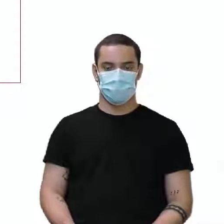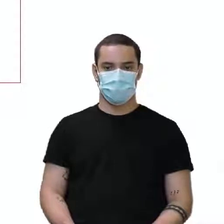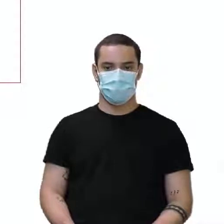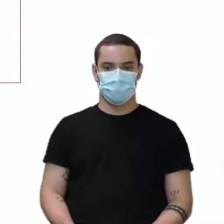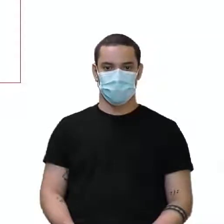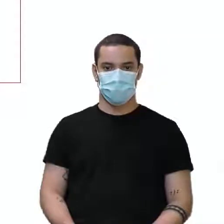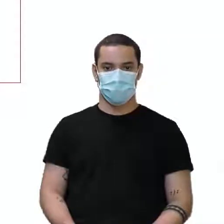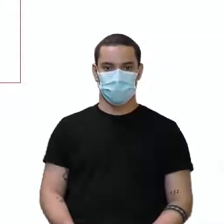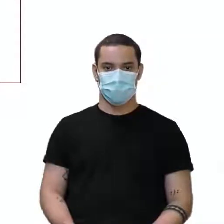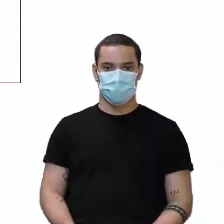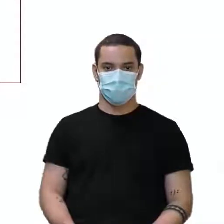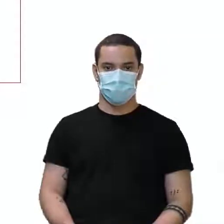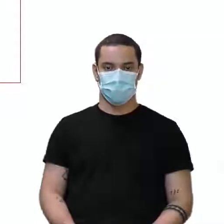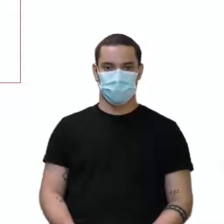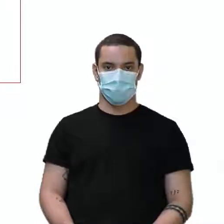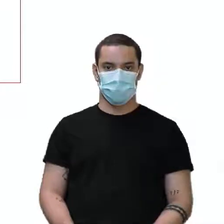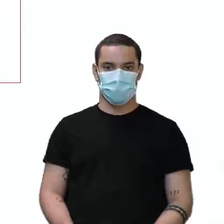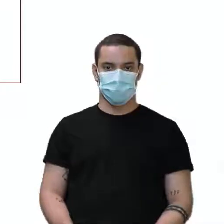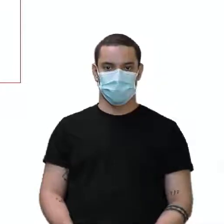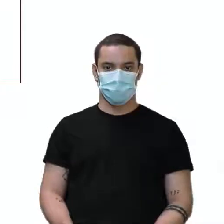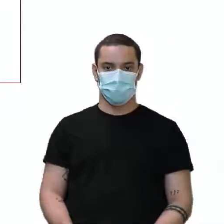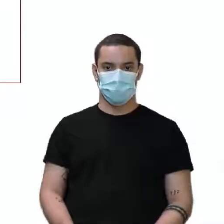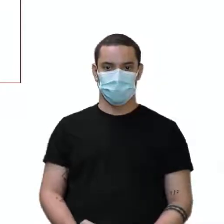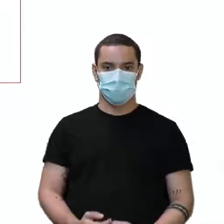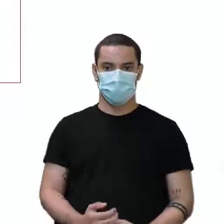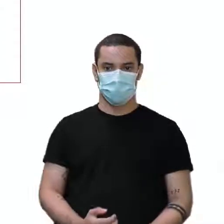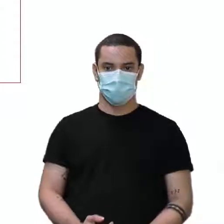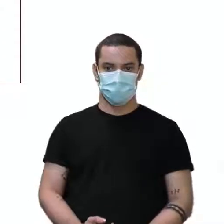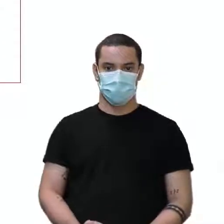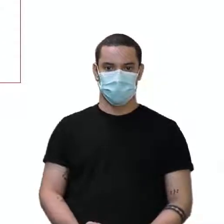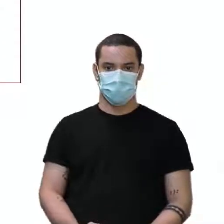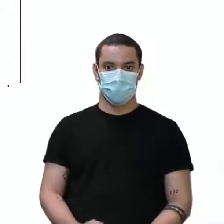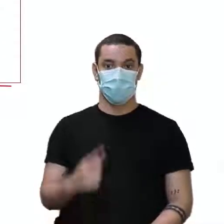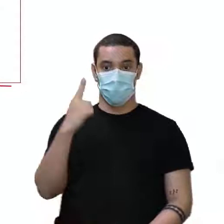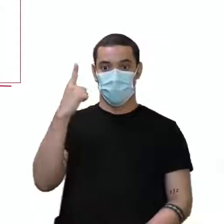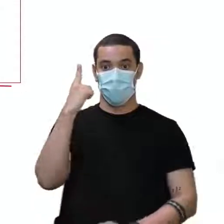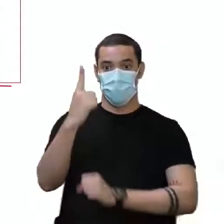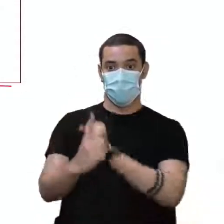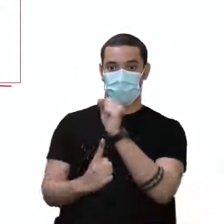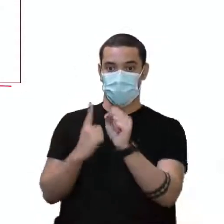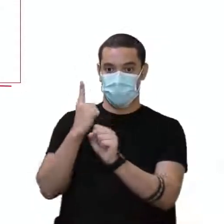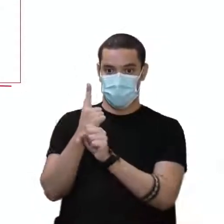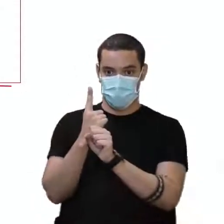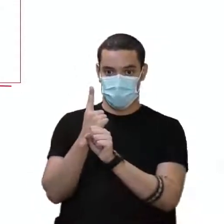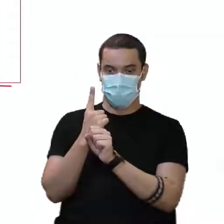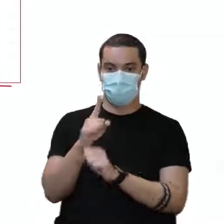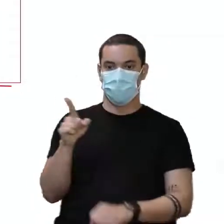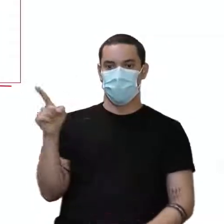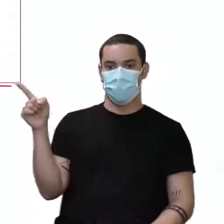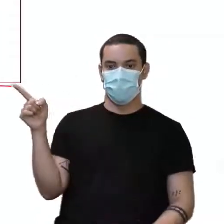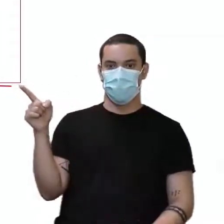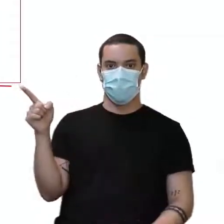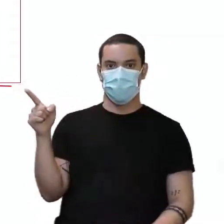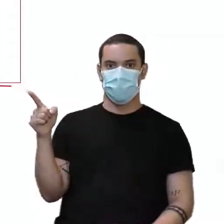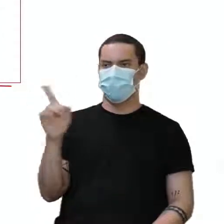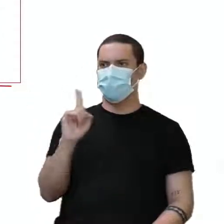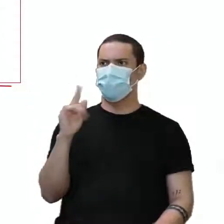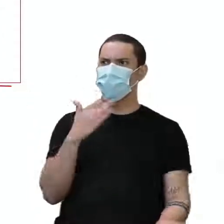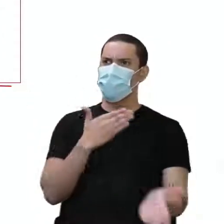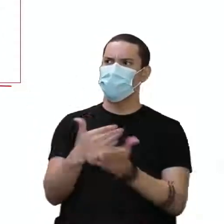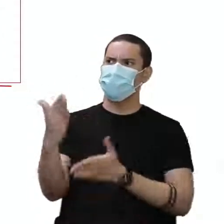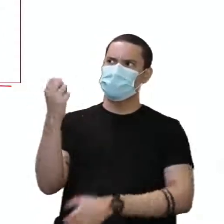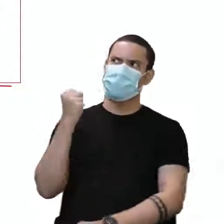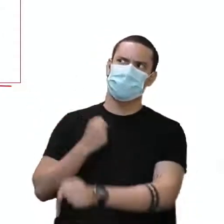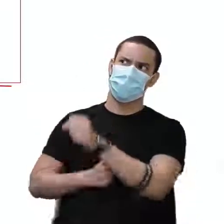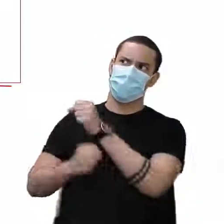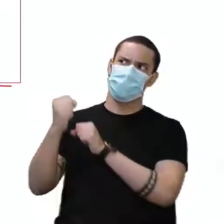For 1 year, há um ano, since last year, desde o ano